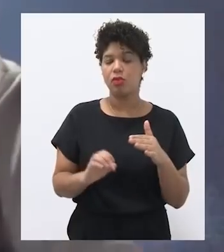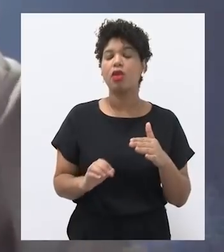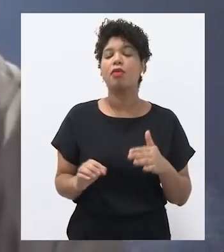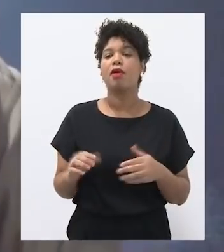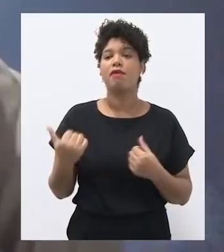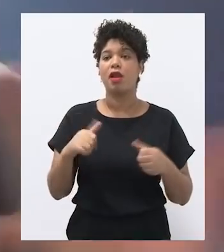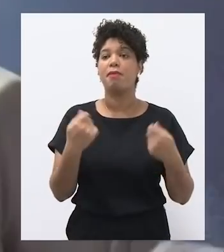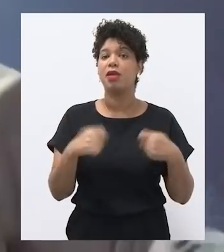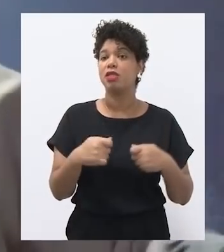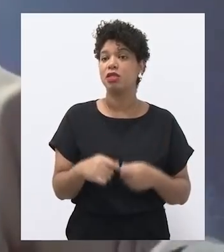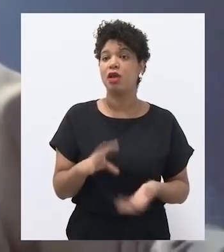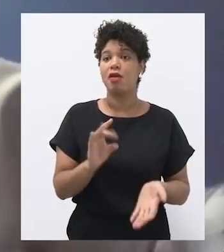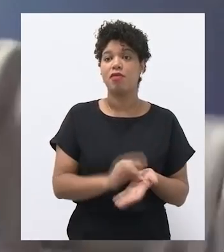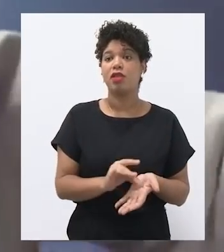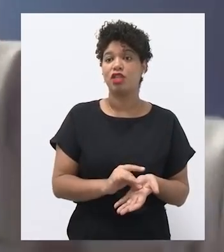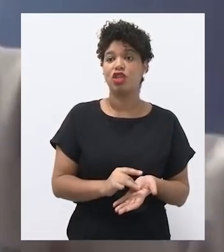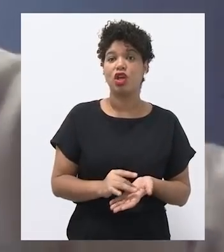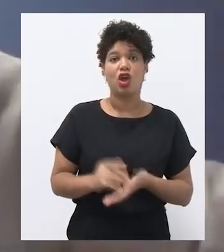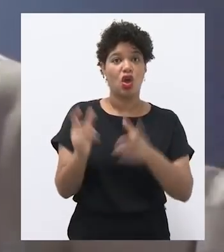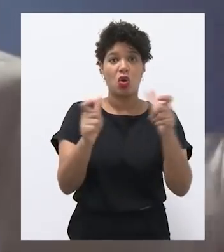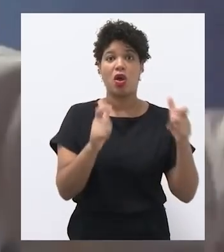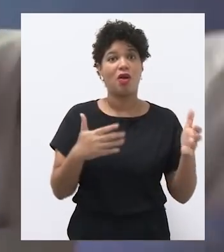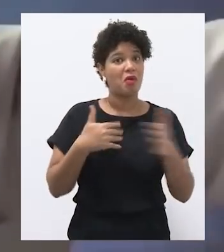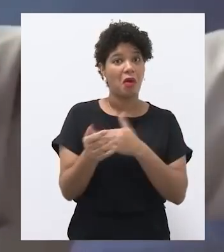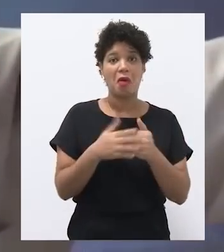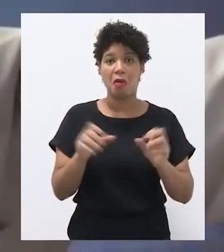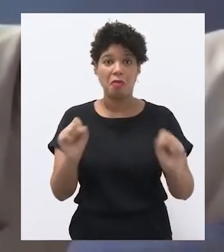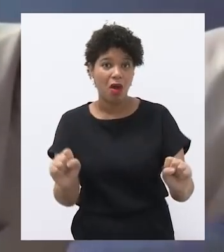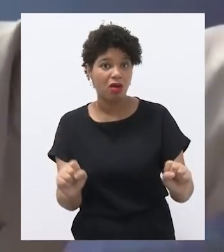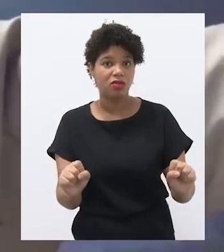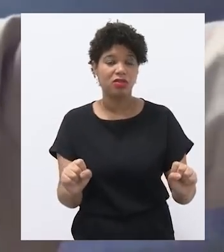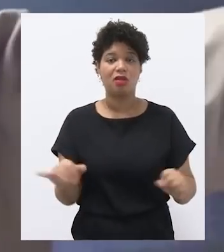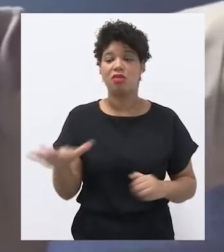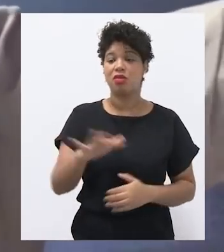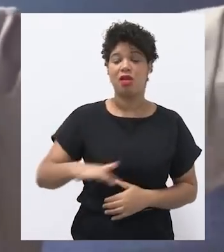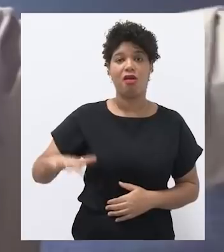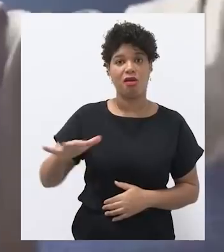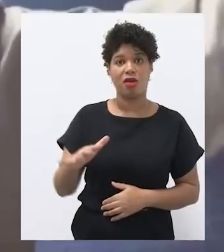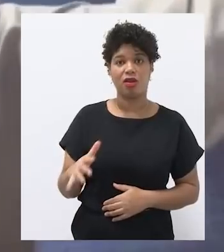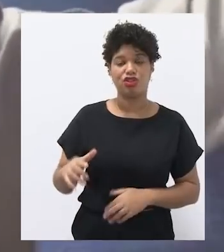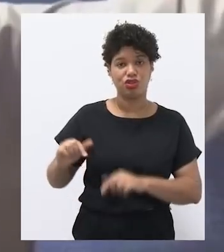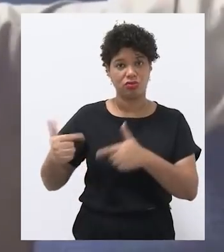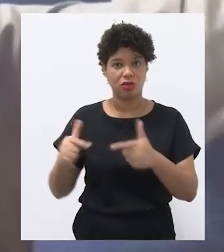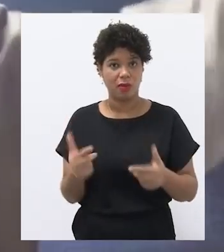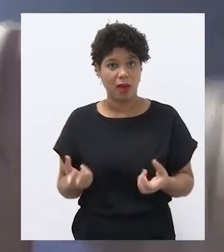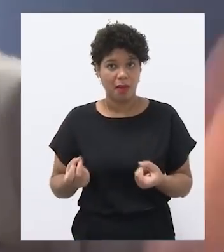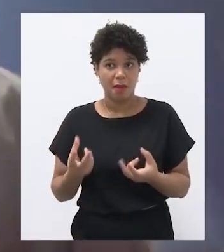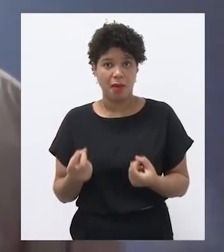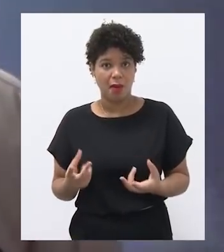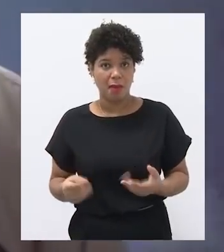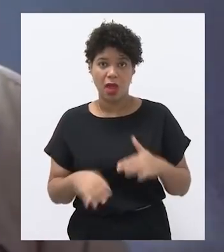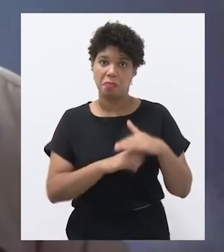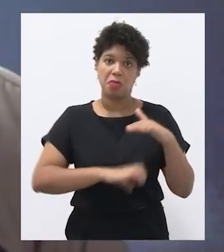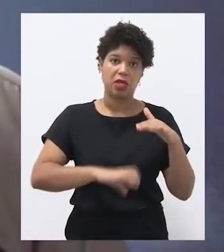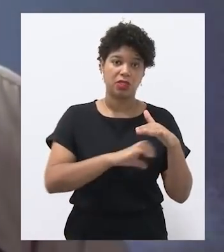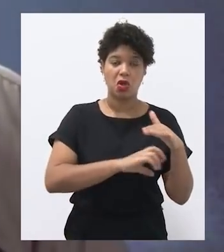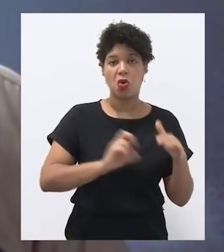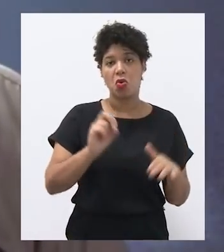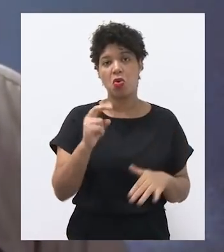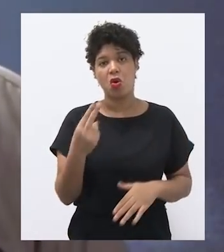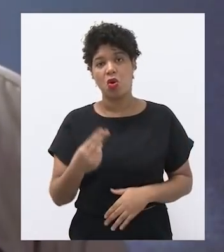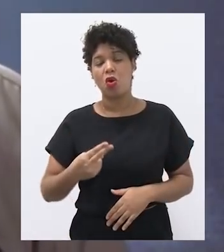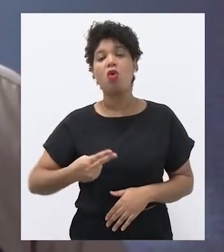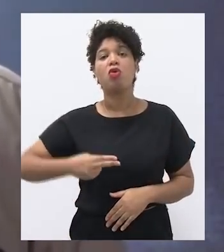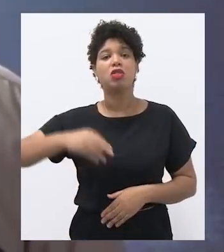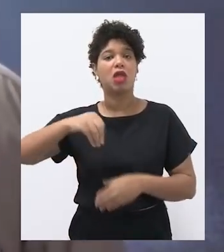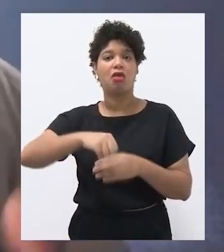que essa é uma realidade que pode operar em qualquer ambiente, mercado de trabalho, no mundo corporativo ou numa relação dentro